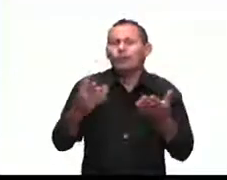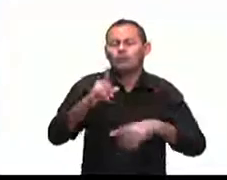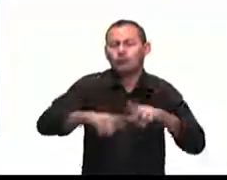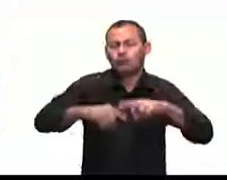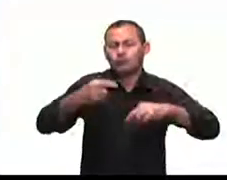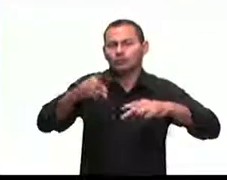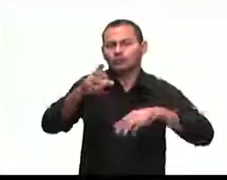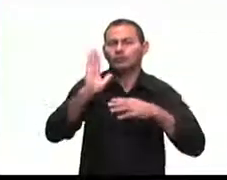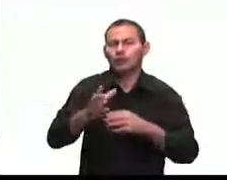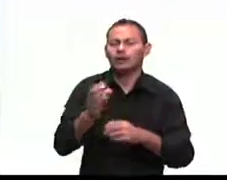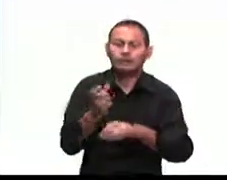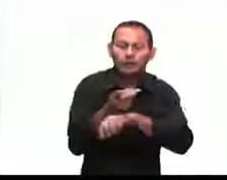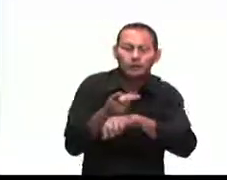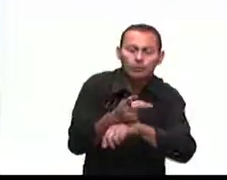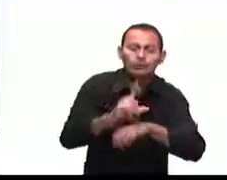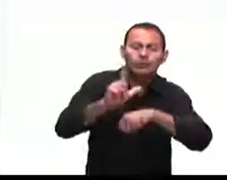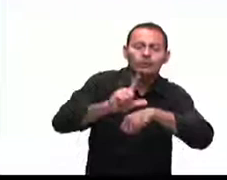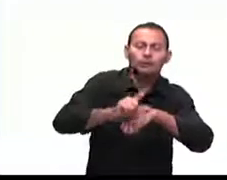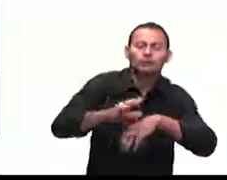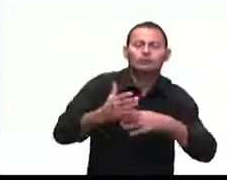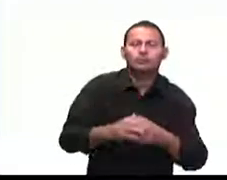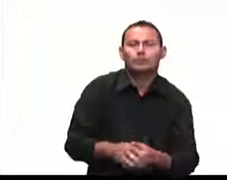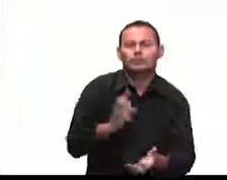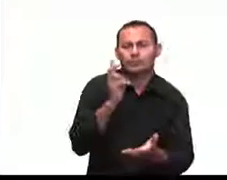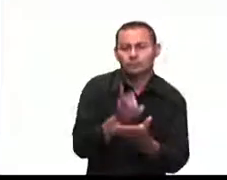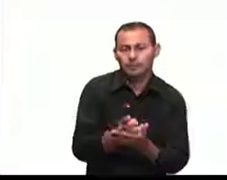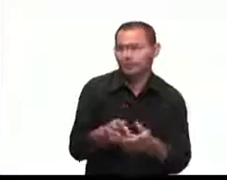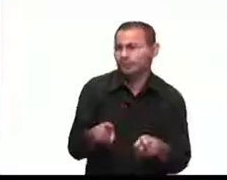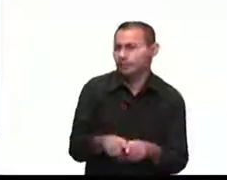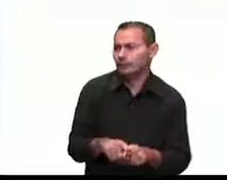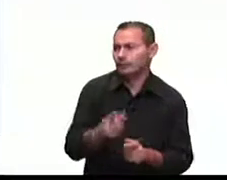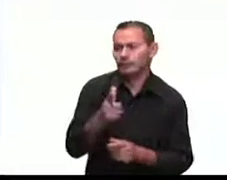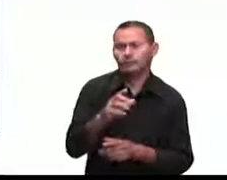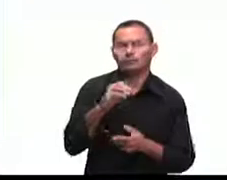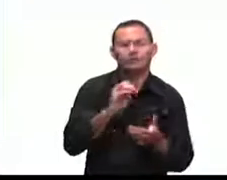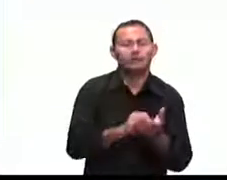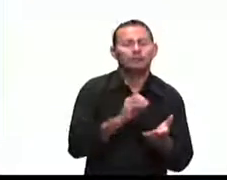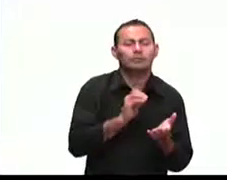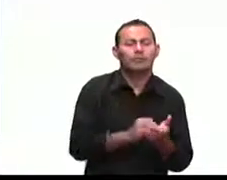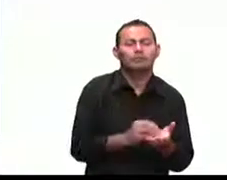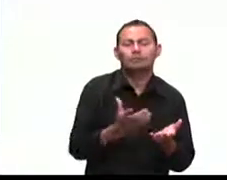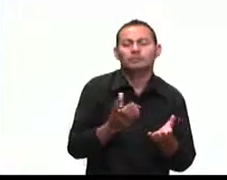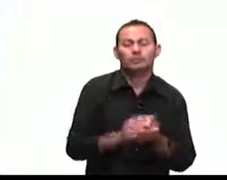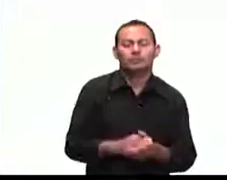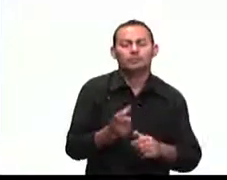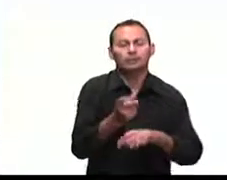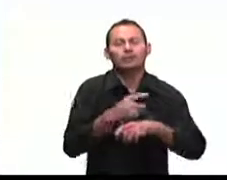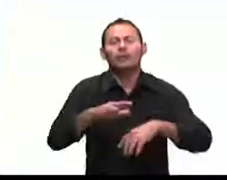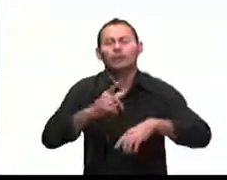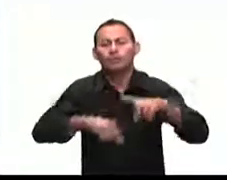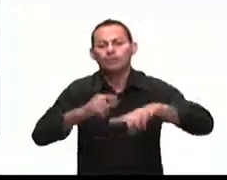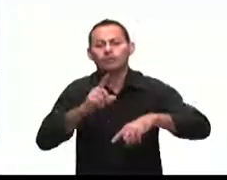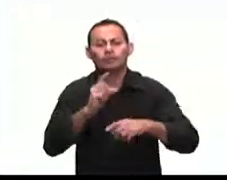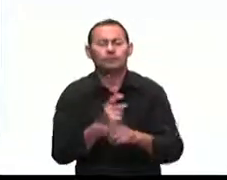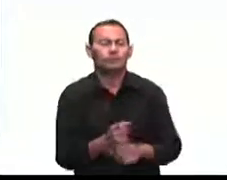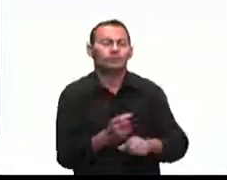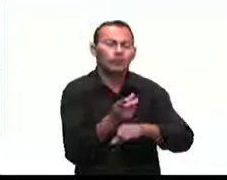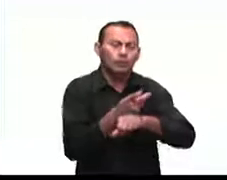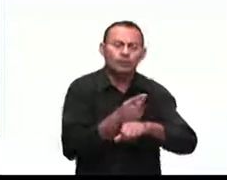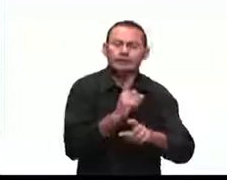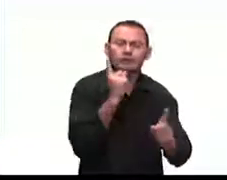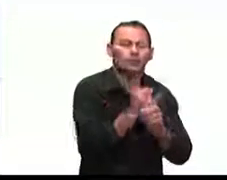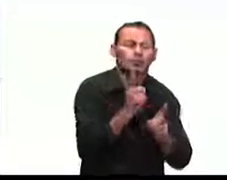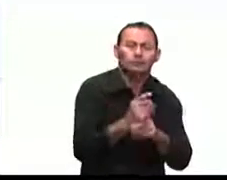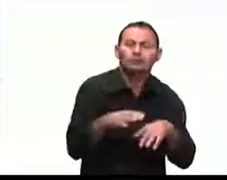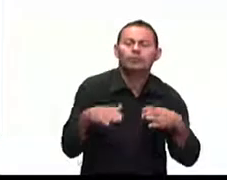produtos você já procurou em nossa loja e o mesmo não estava disponível, né? Então, para resolver